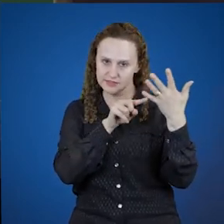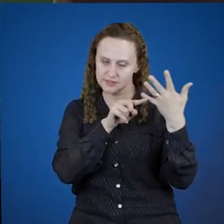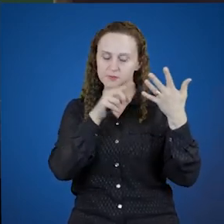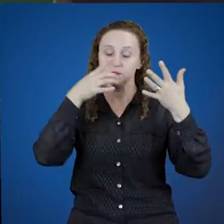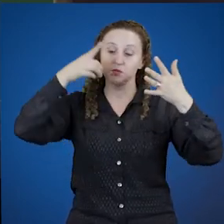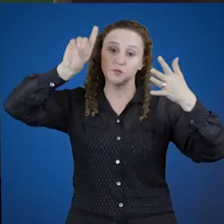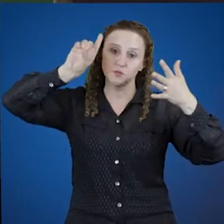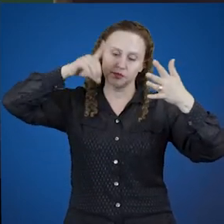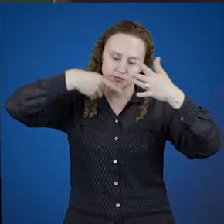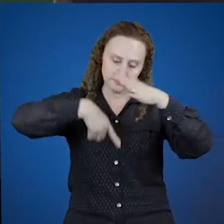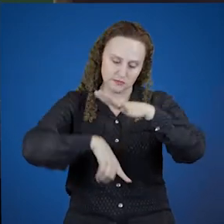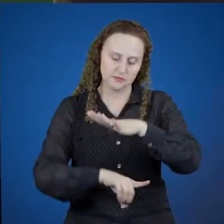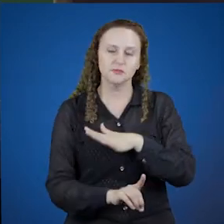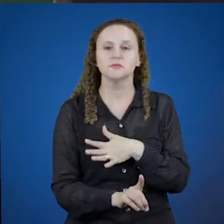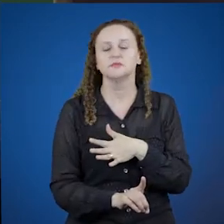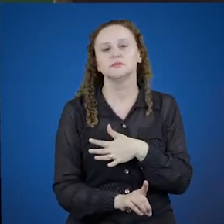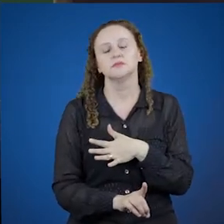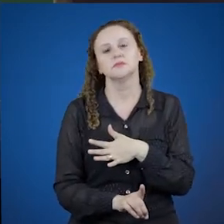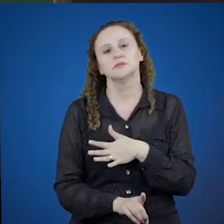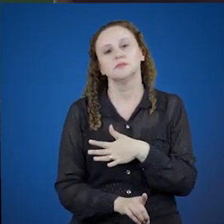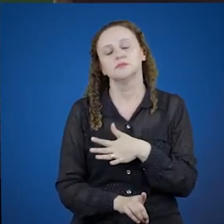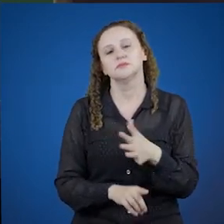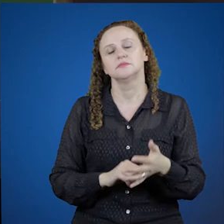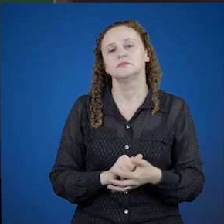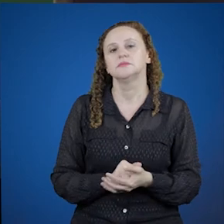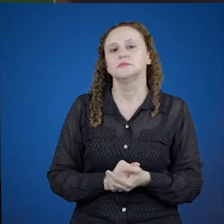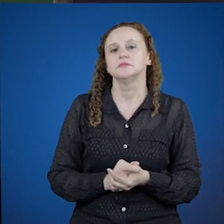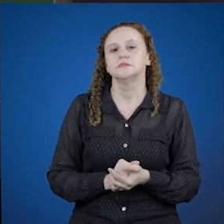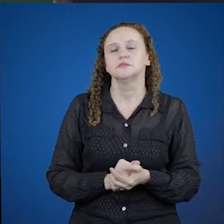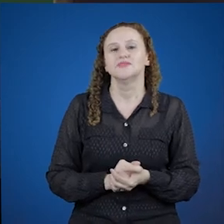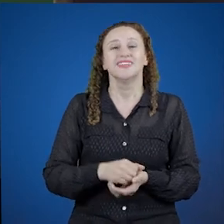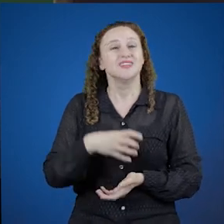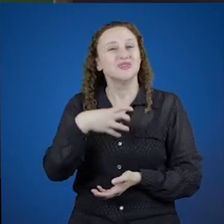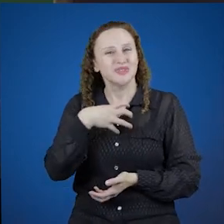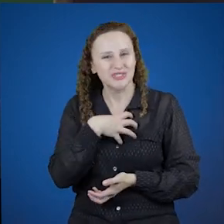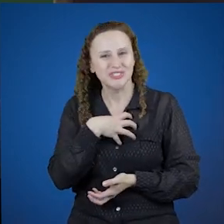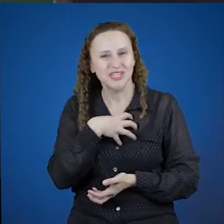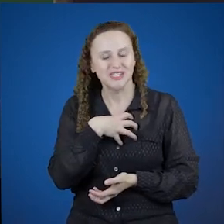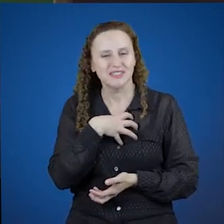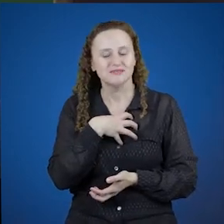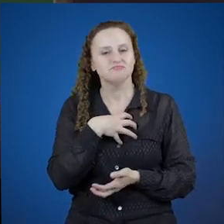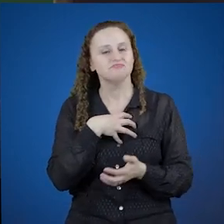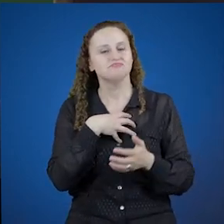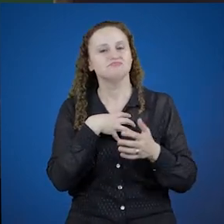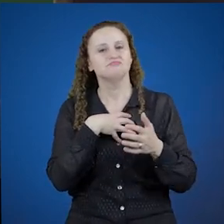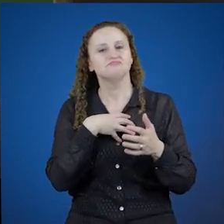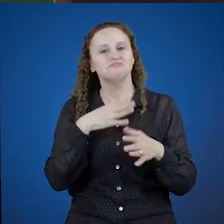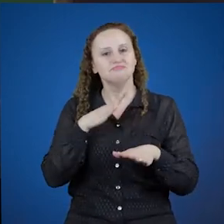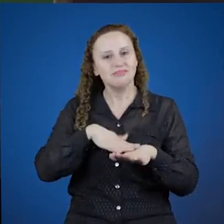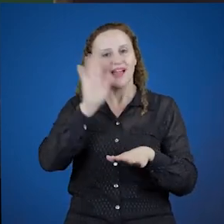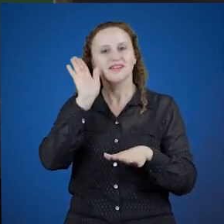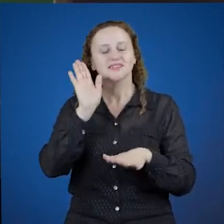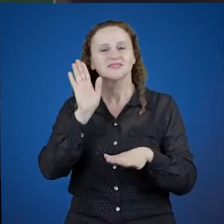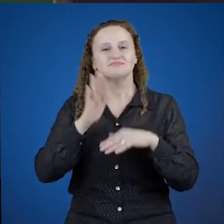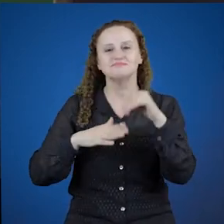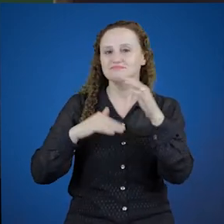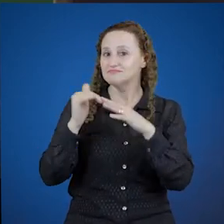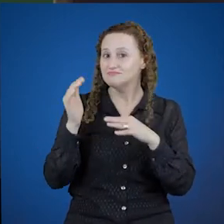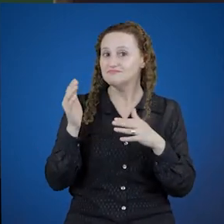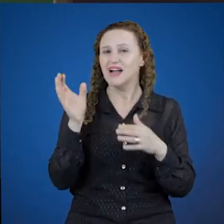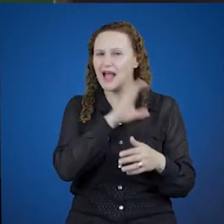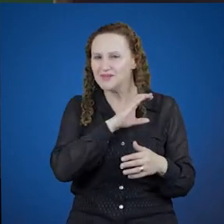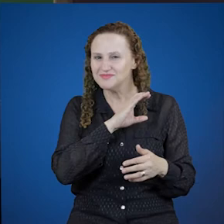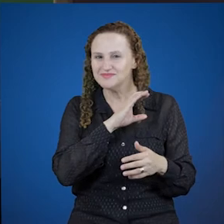no genitivo Oi e a maneira mais prática para encontrar um